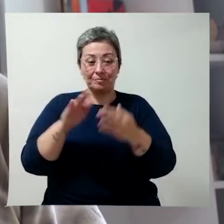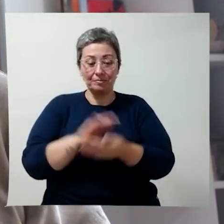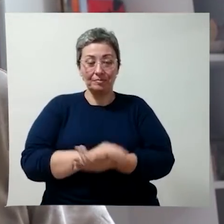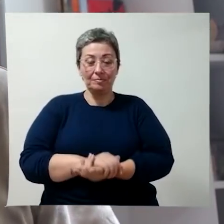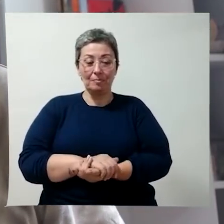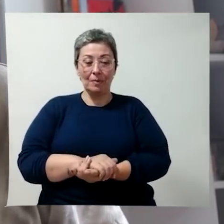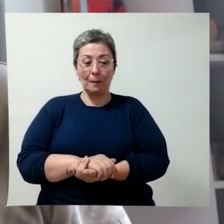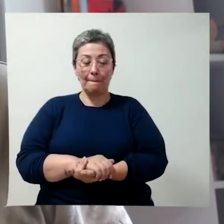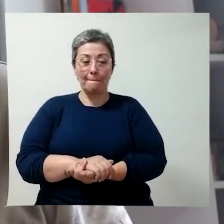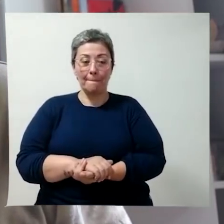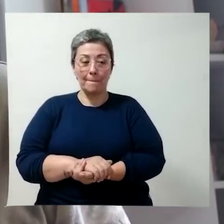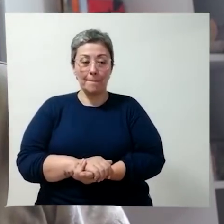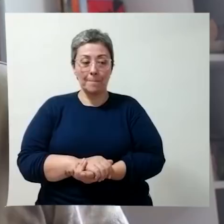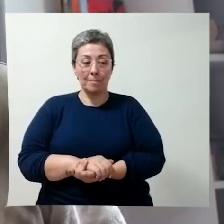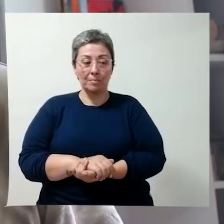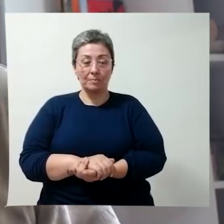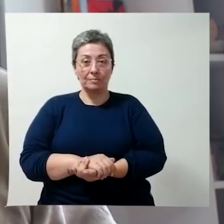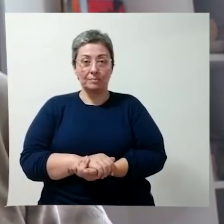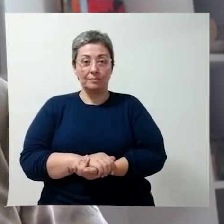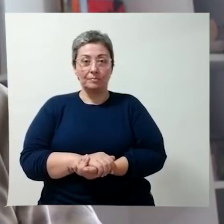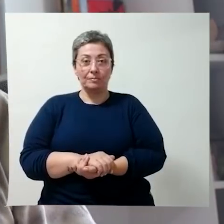riacho.